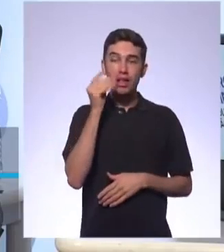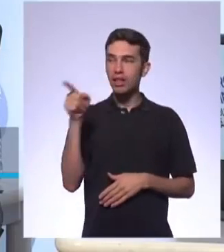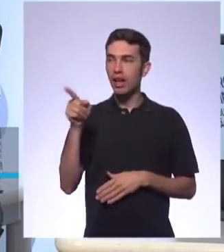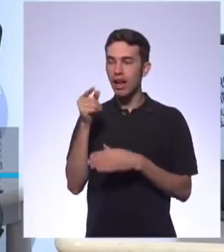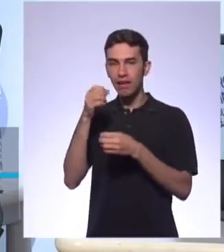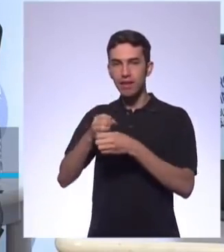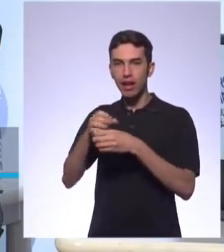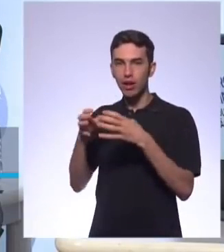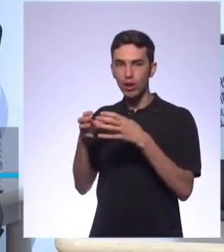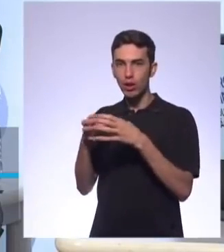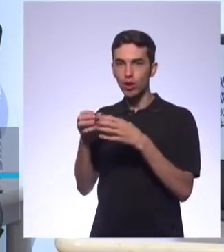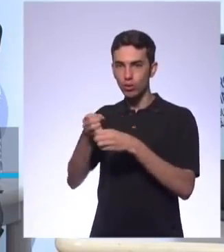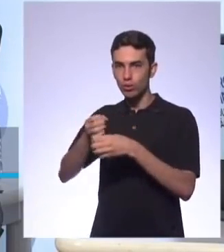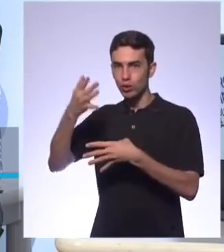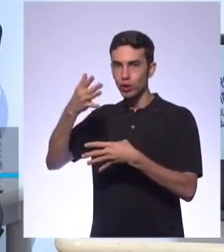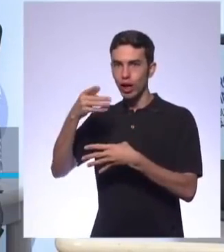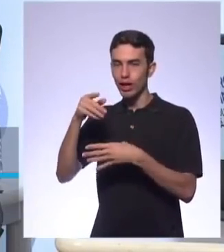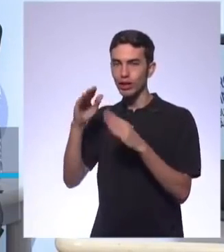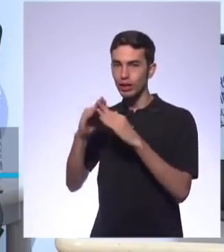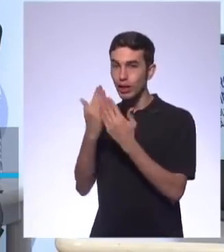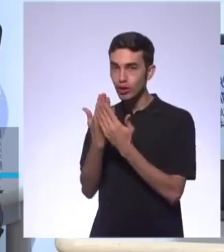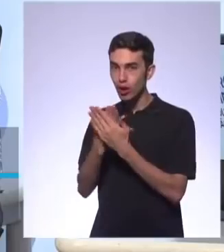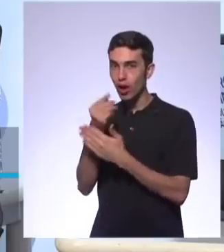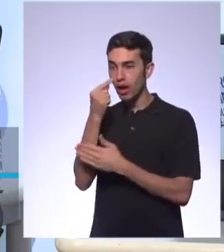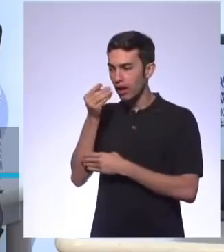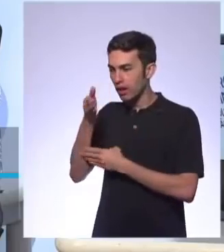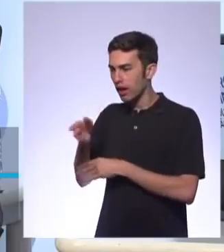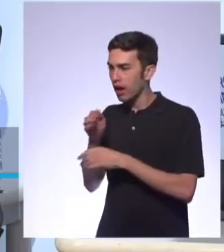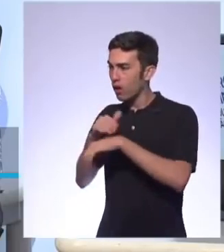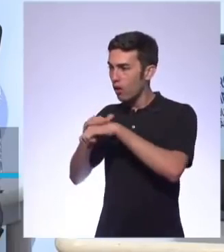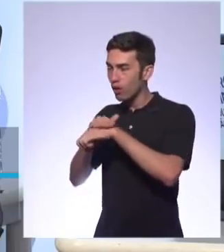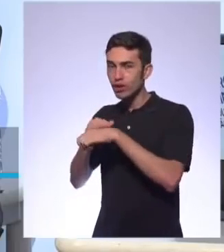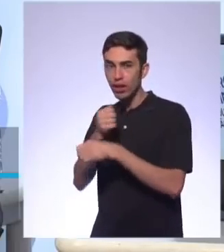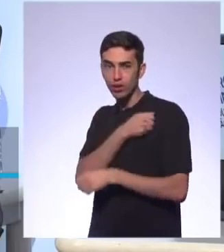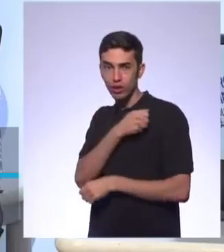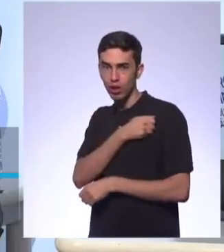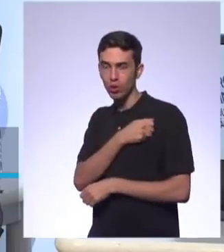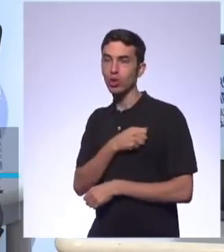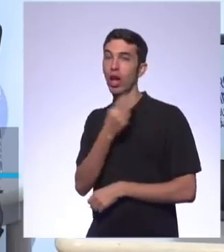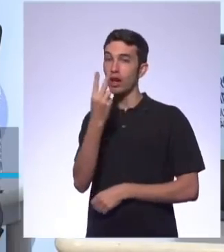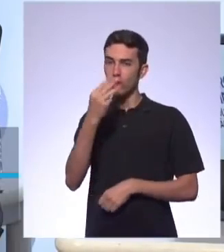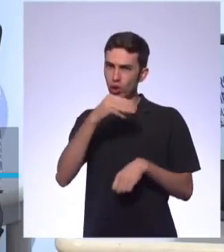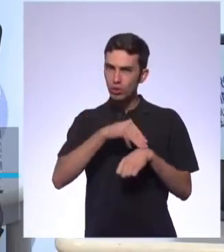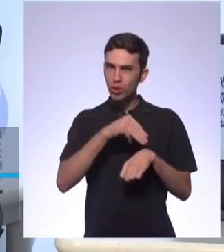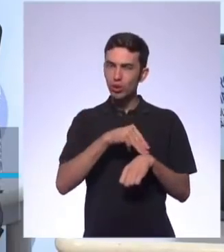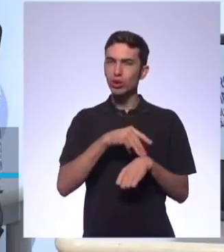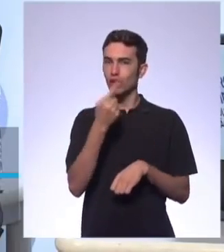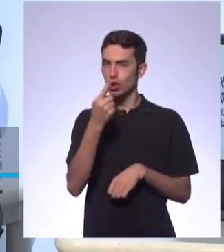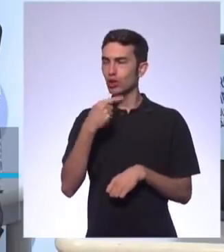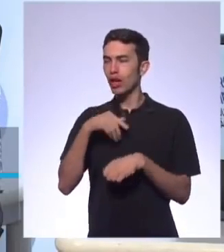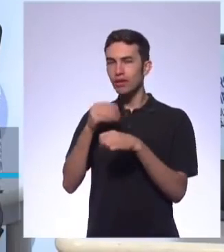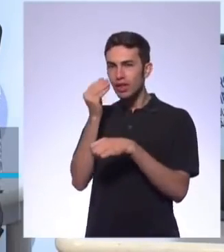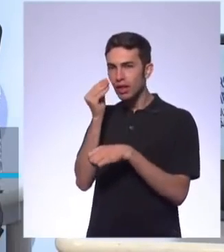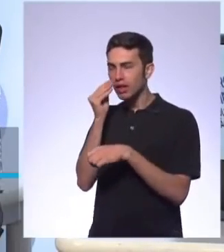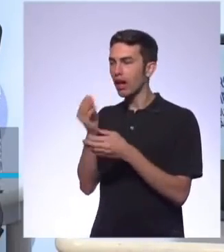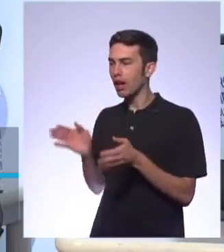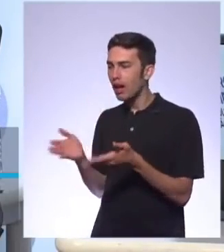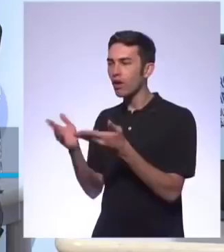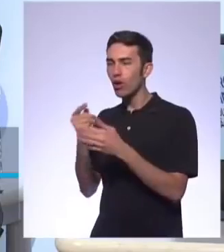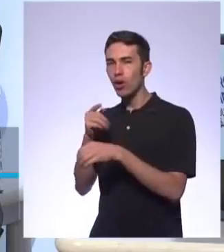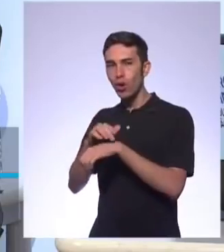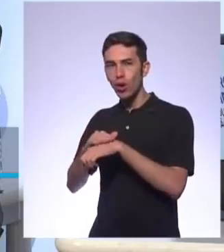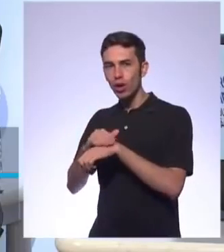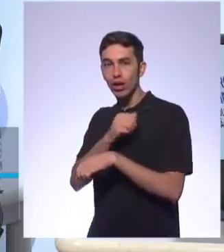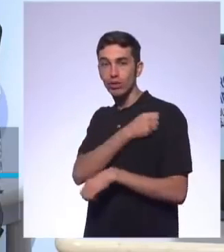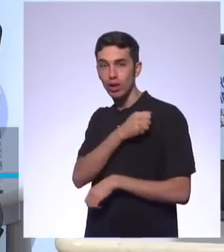conseguem coletar as respostas dos alunos, tá bom? Então, eu vou dar 1 minutinho, 2, né? Porque vocês reclamam do tempo. Vou dar 2 minutinhos para tentar coletar a